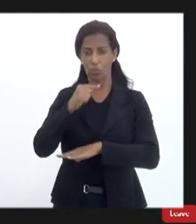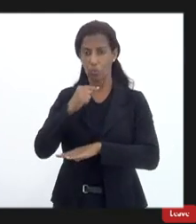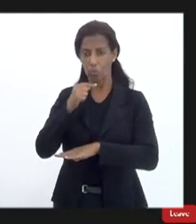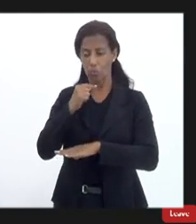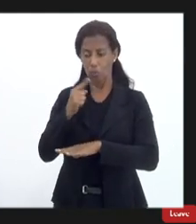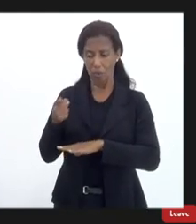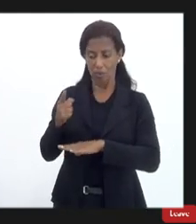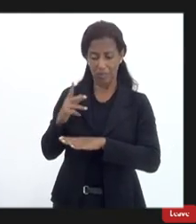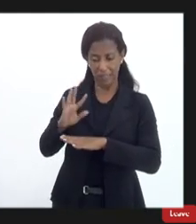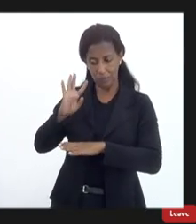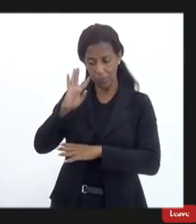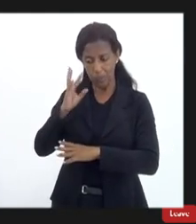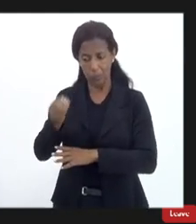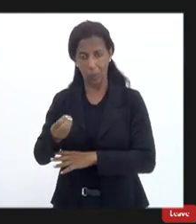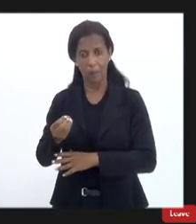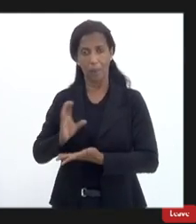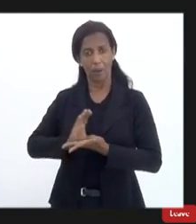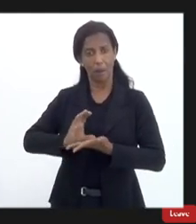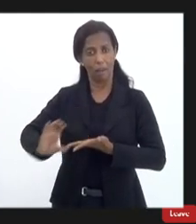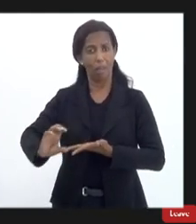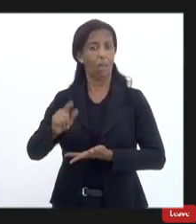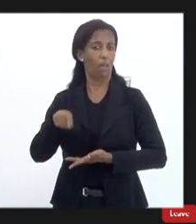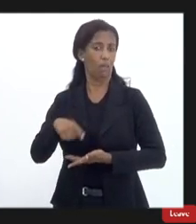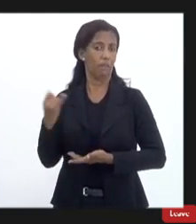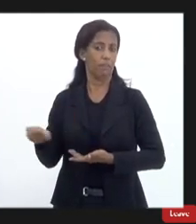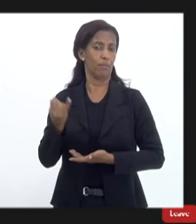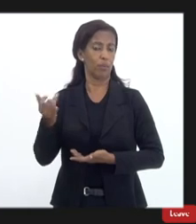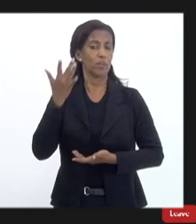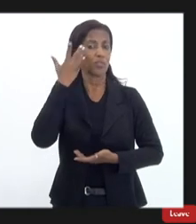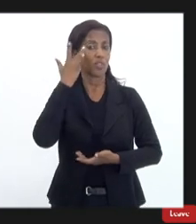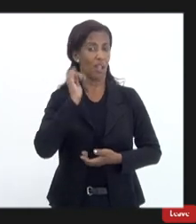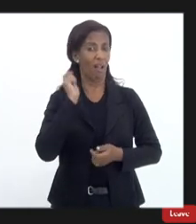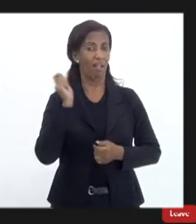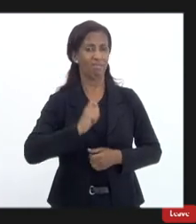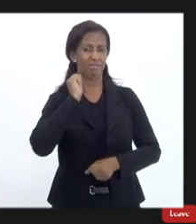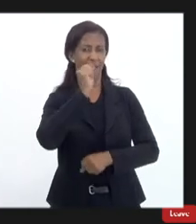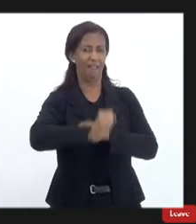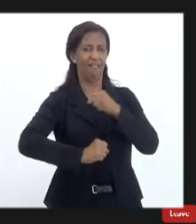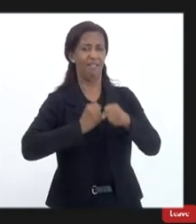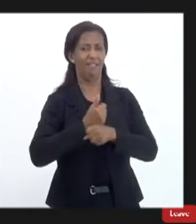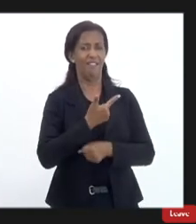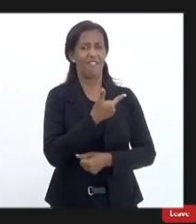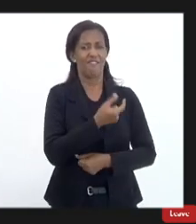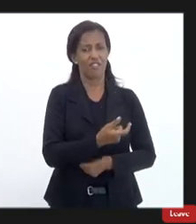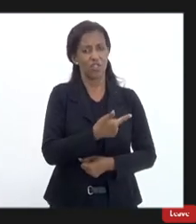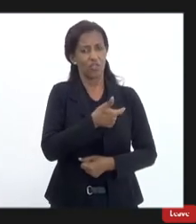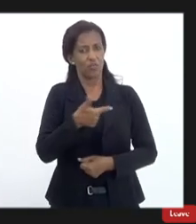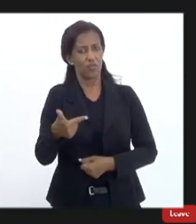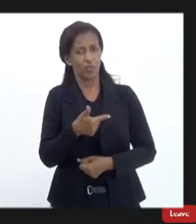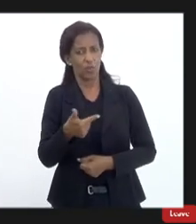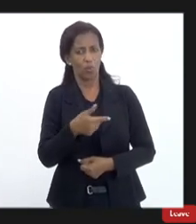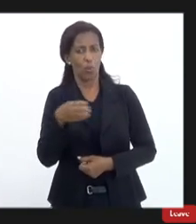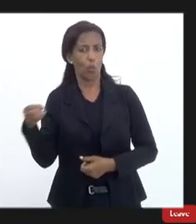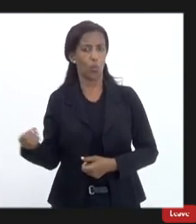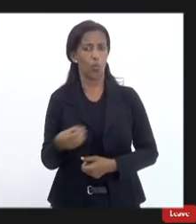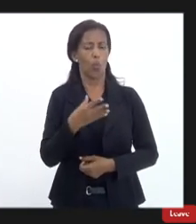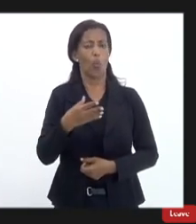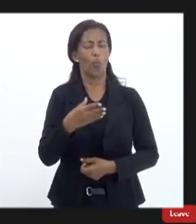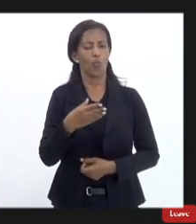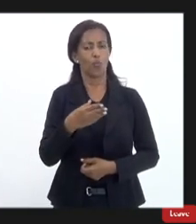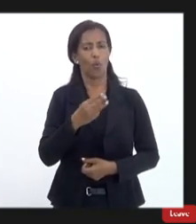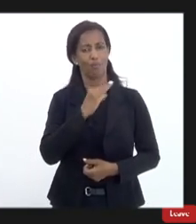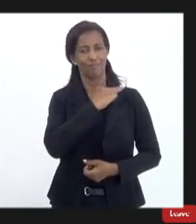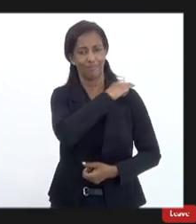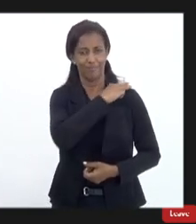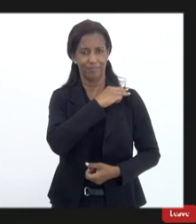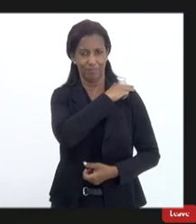conta, porque essa questão do financiamento é importante, a gente achar que vai ser possível em 2022 a implementação da reforma do ensino